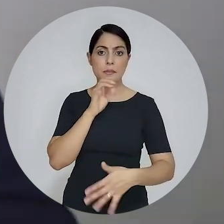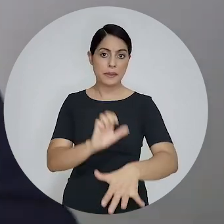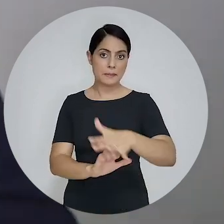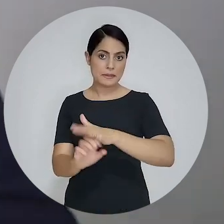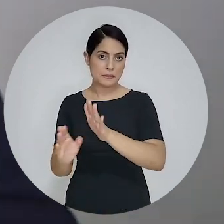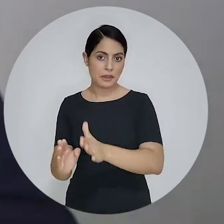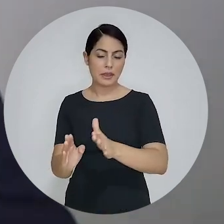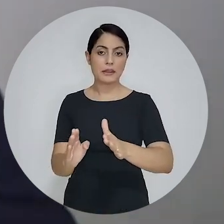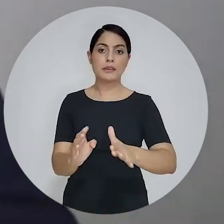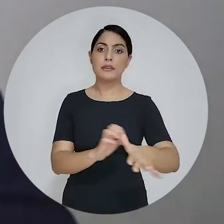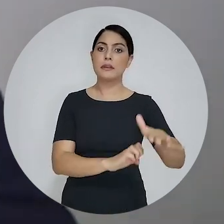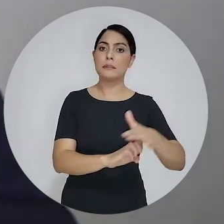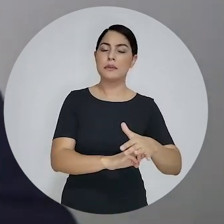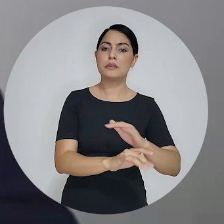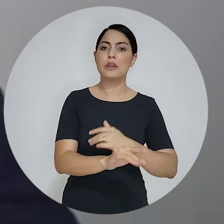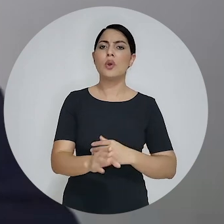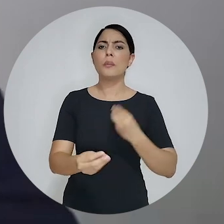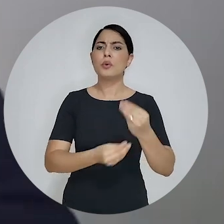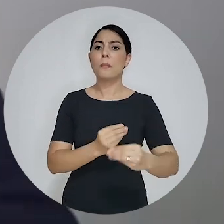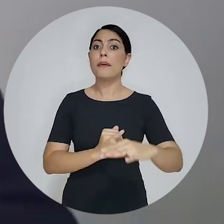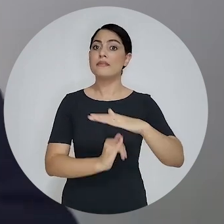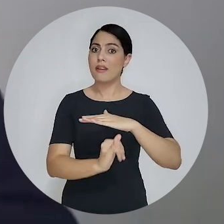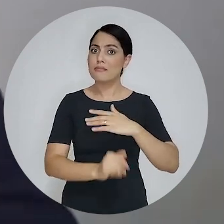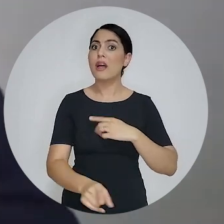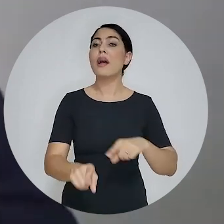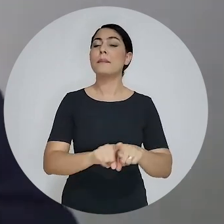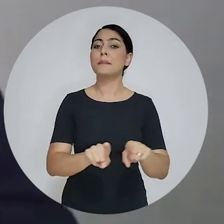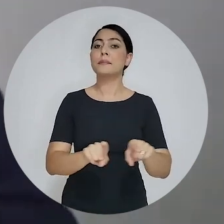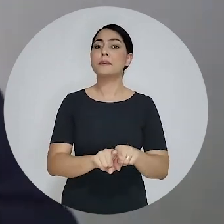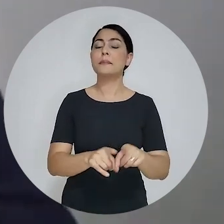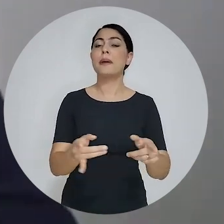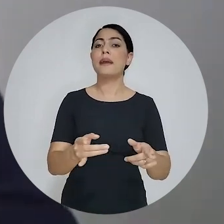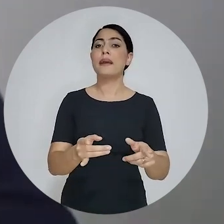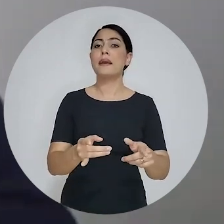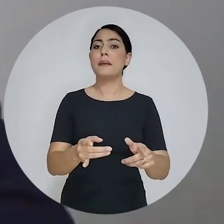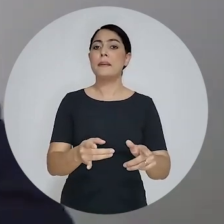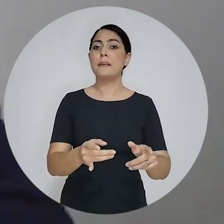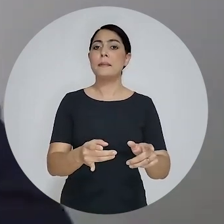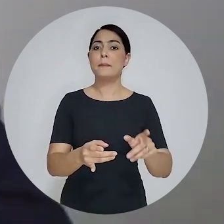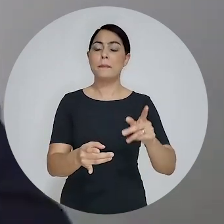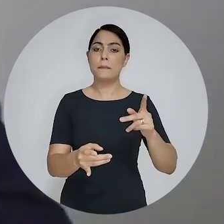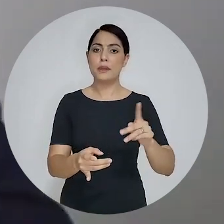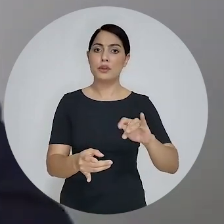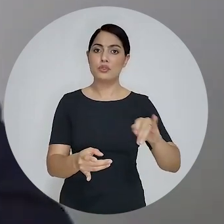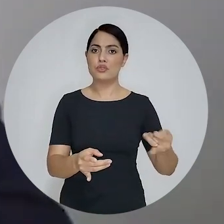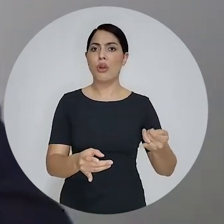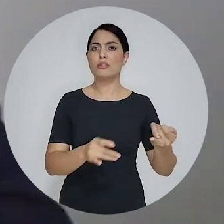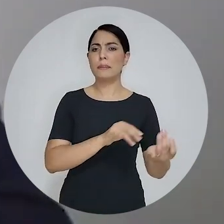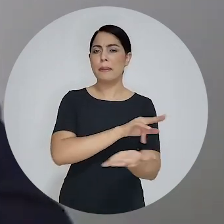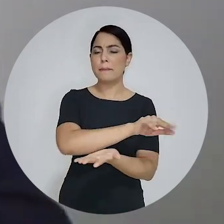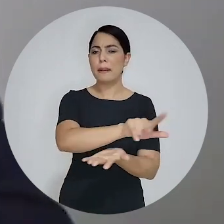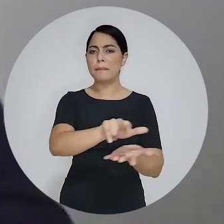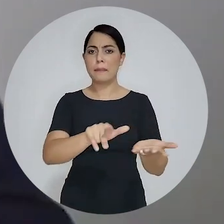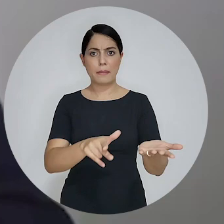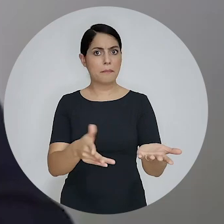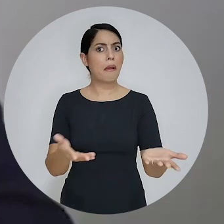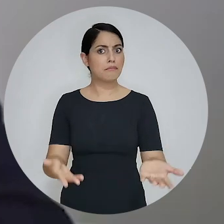ou empresas de pequeno porte, mas também startups, pessoas jurídicas e sem fins lucrativos e